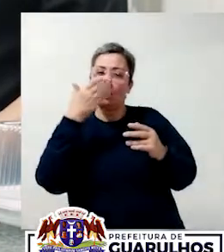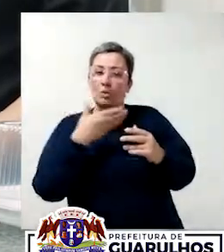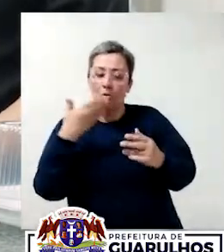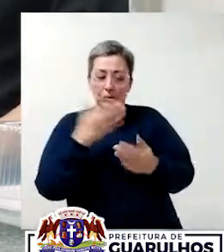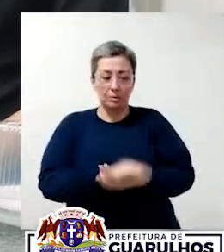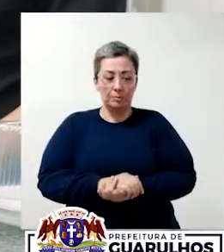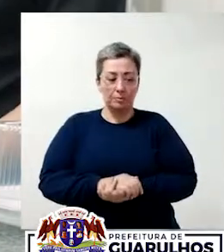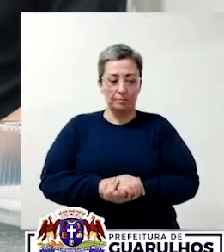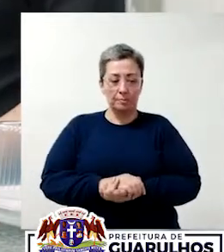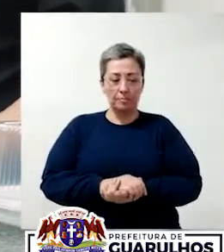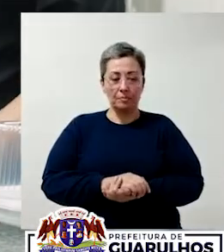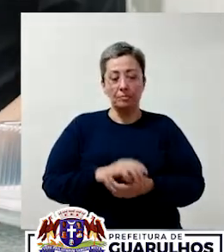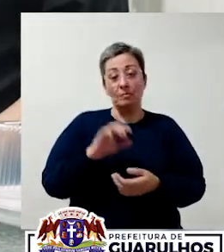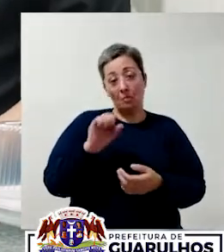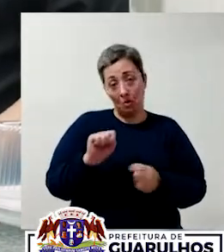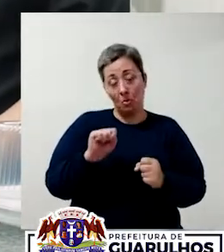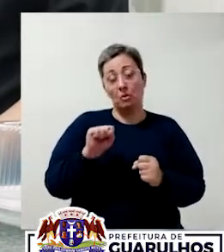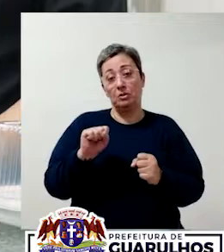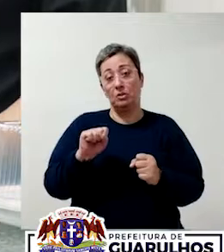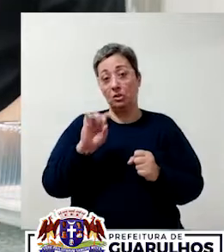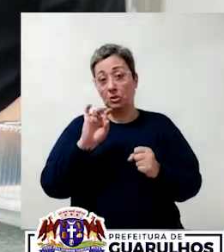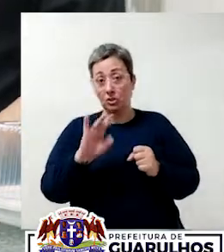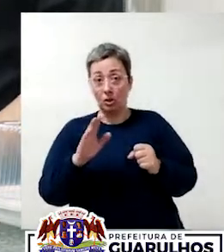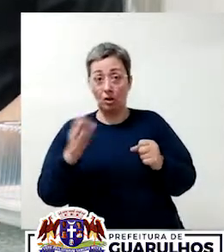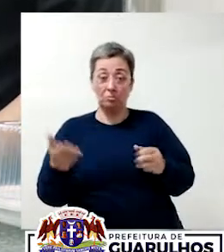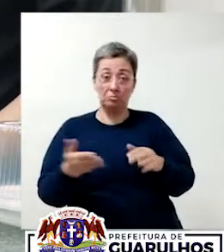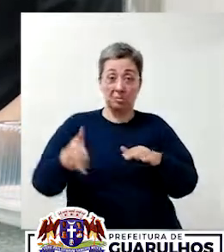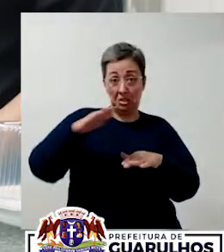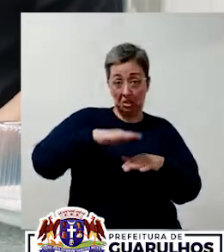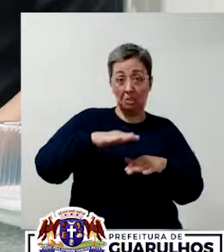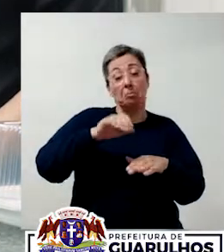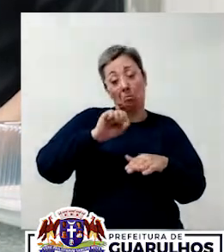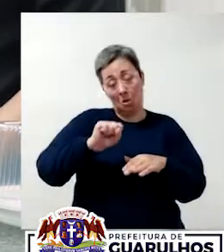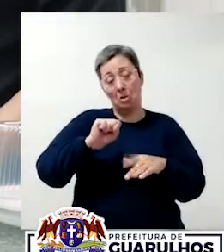deixa seu bolo, você demonstra que tem recheio, não só em cima, tem recheio também no meio.